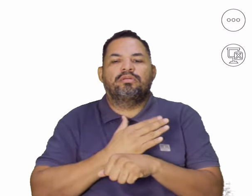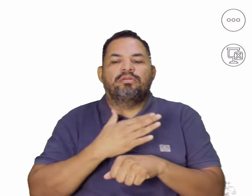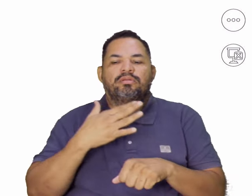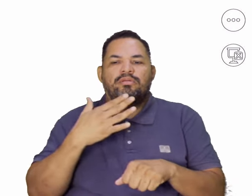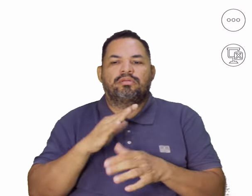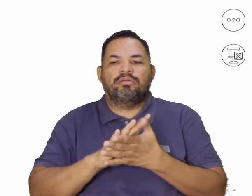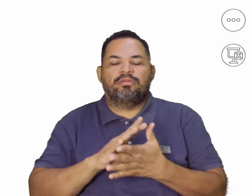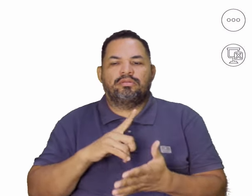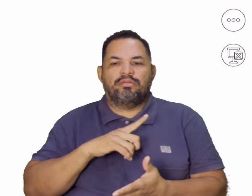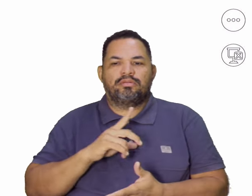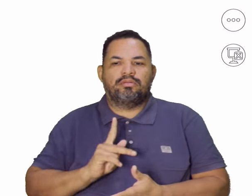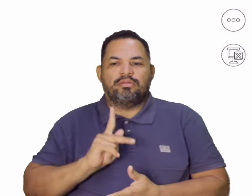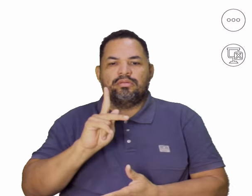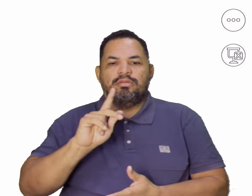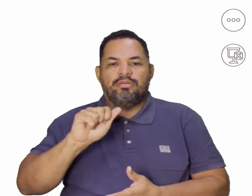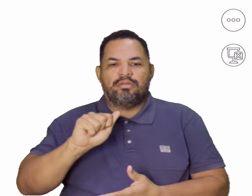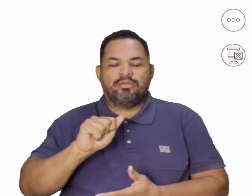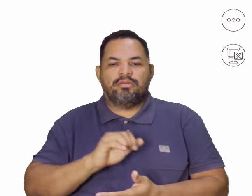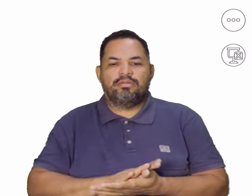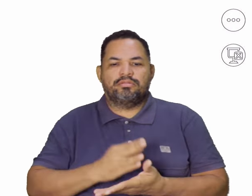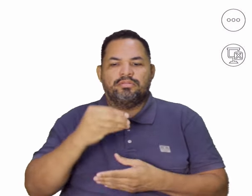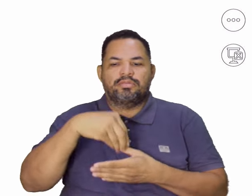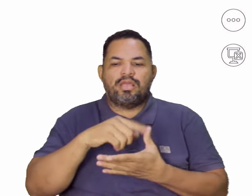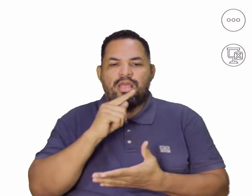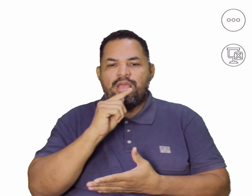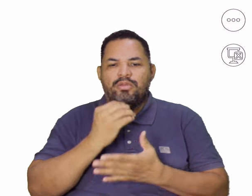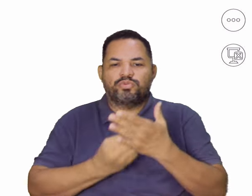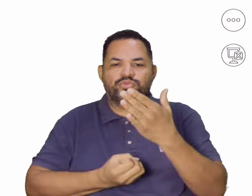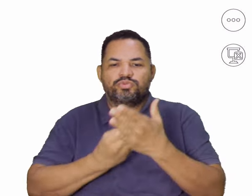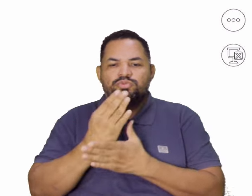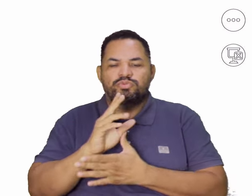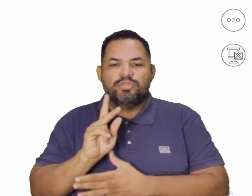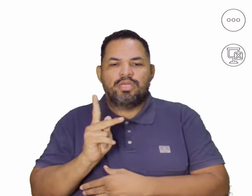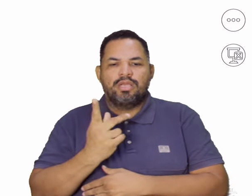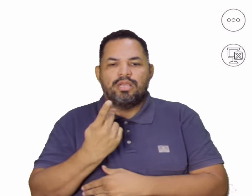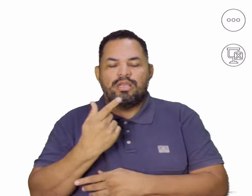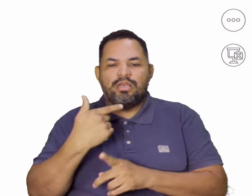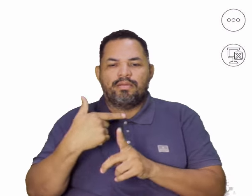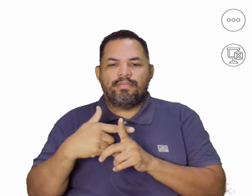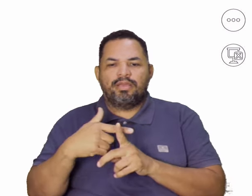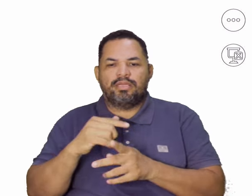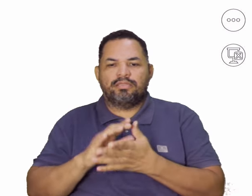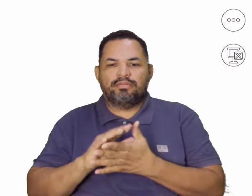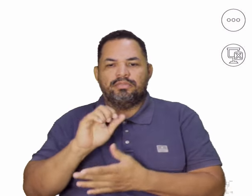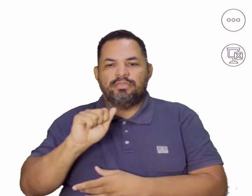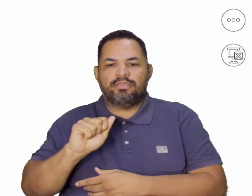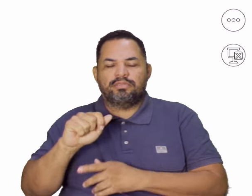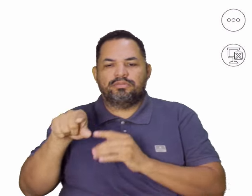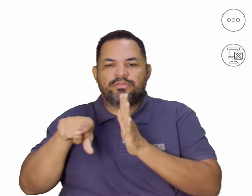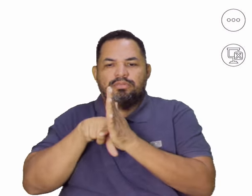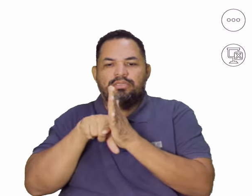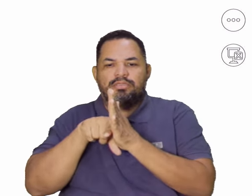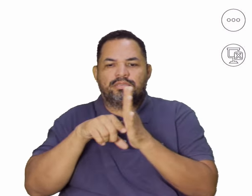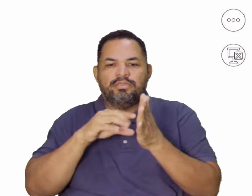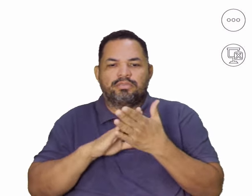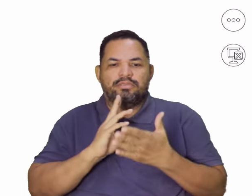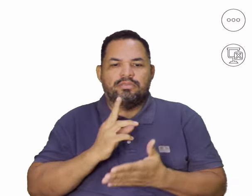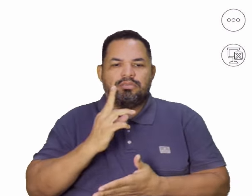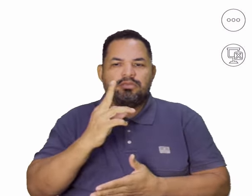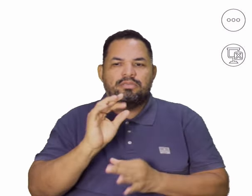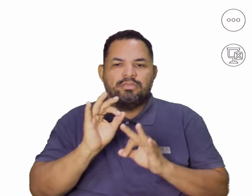quando eu tenho ácido na água então forma h+ mais o ân do ácido e a